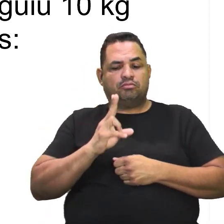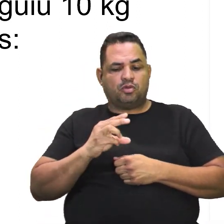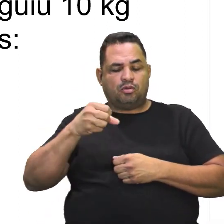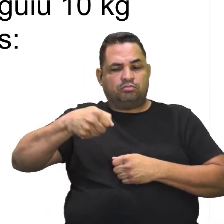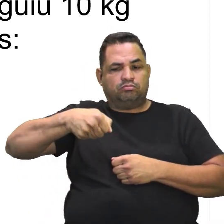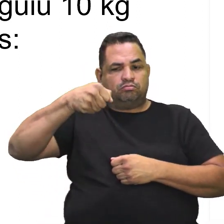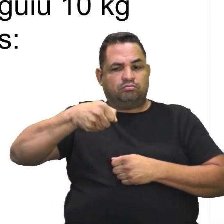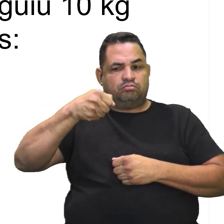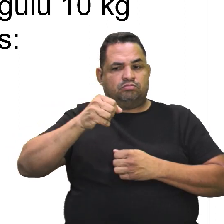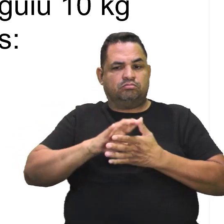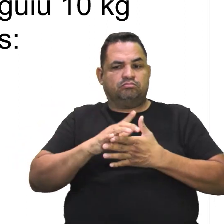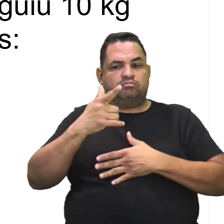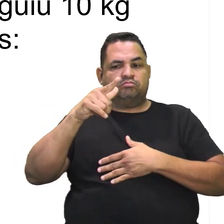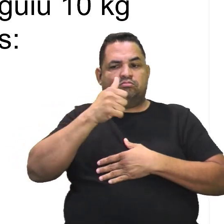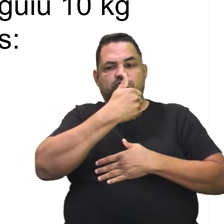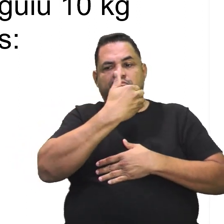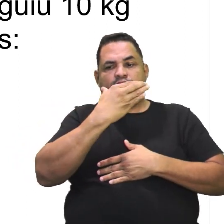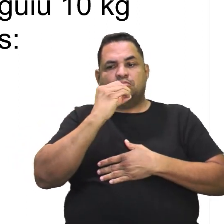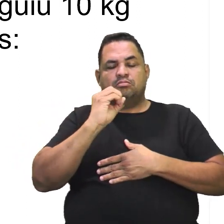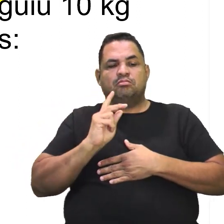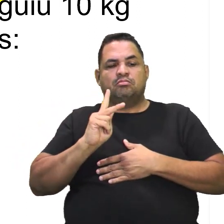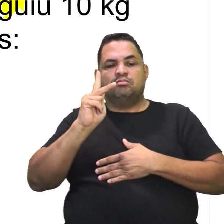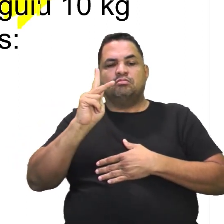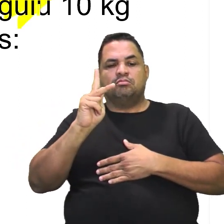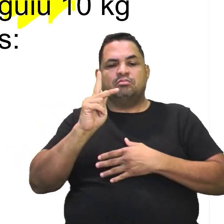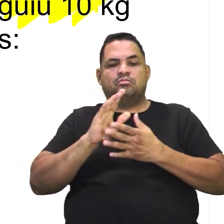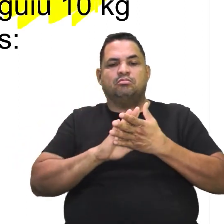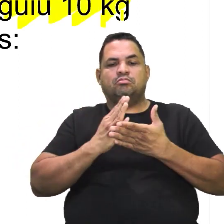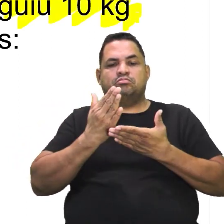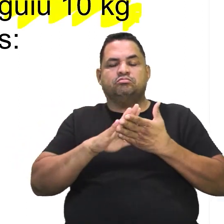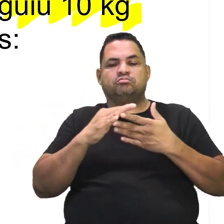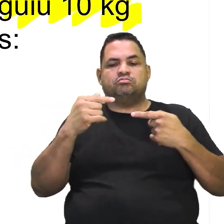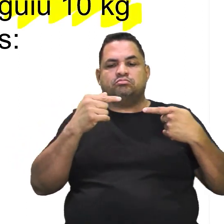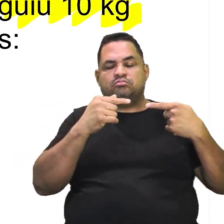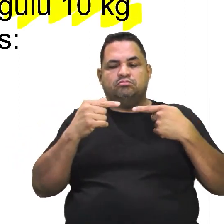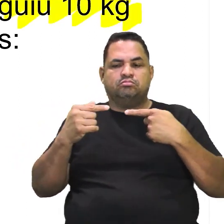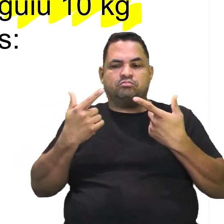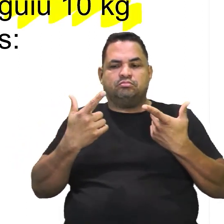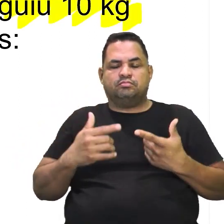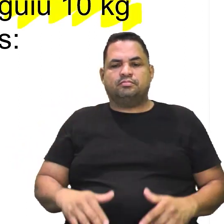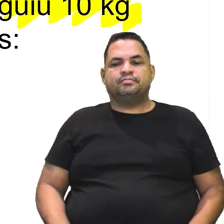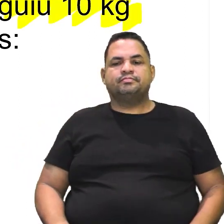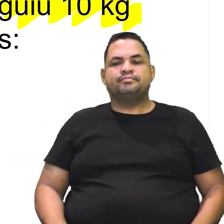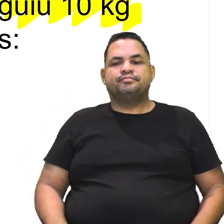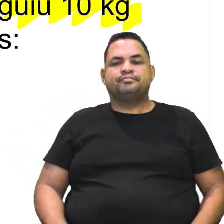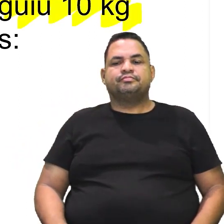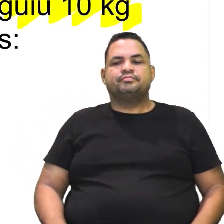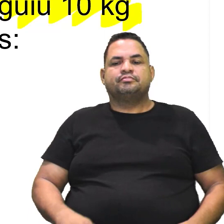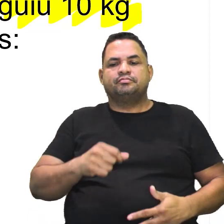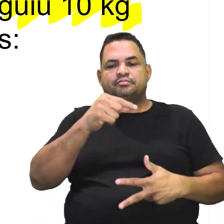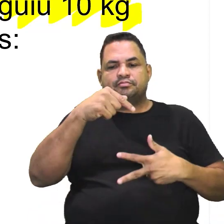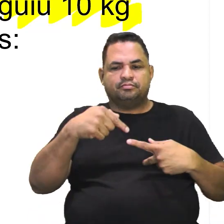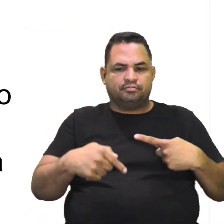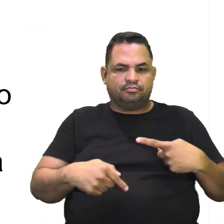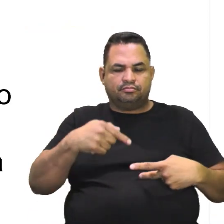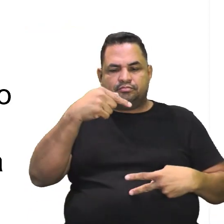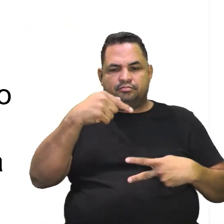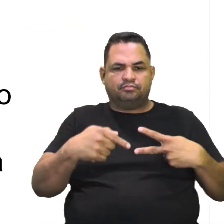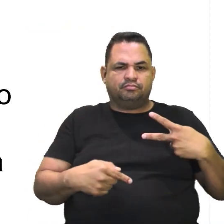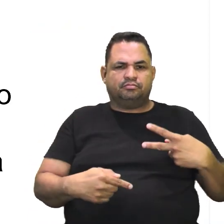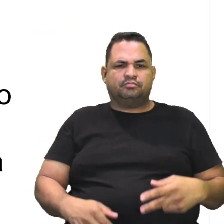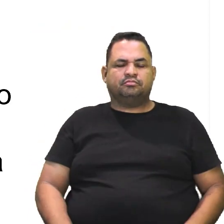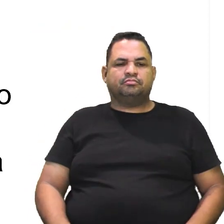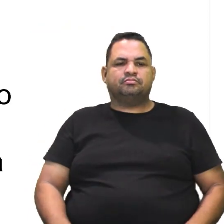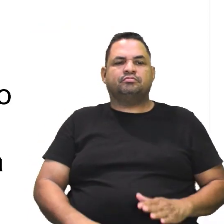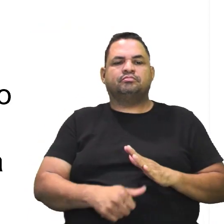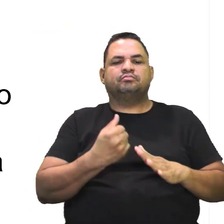mesma mala e conseguiu 10 quilos com as seguintes combinações de itens. Então tem uma